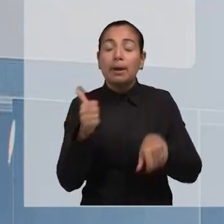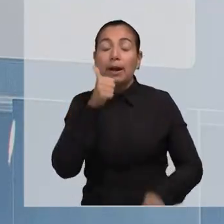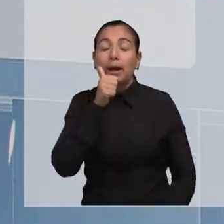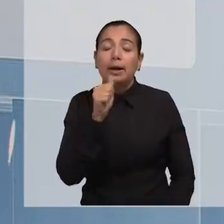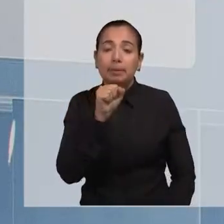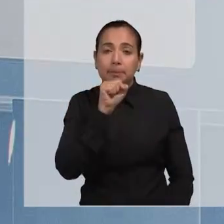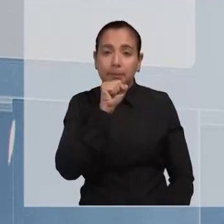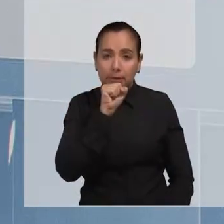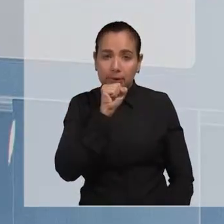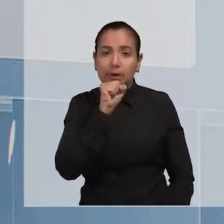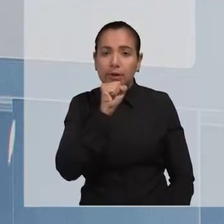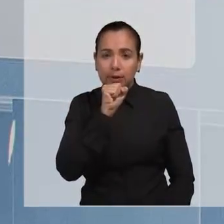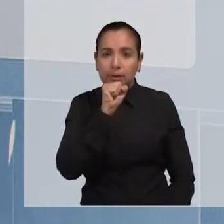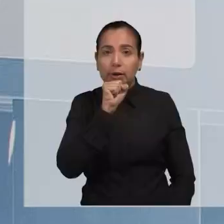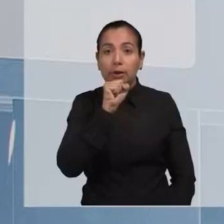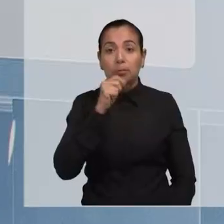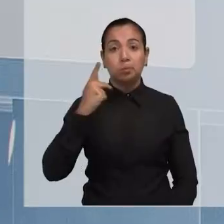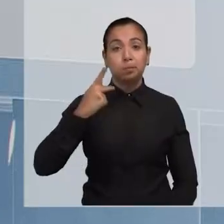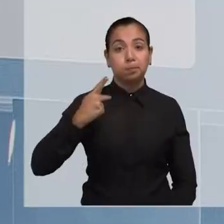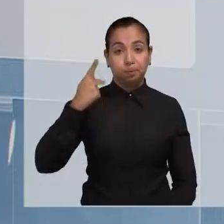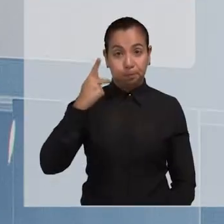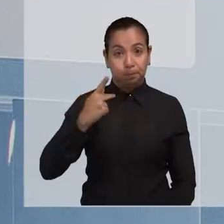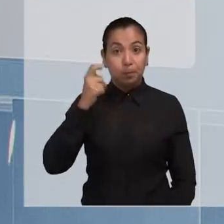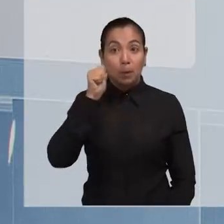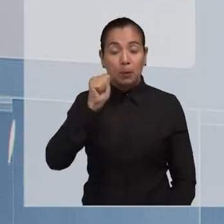mãe de uma promotora,